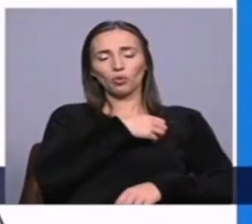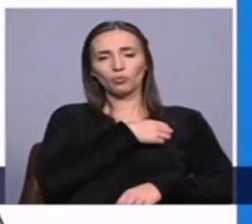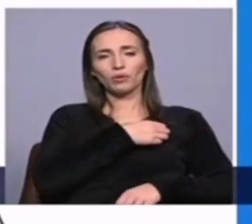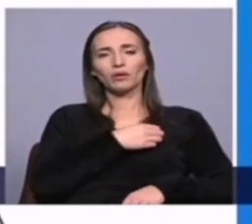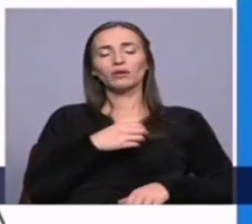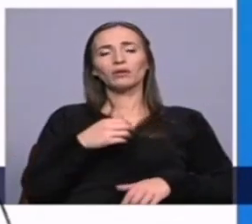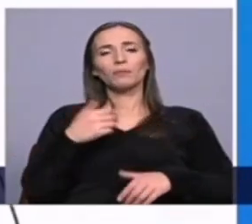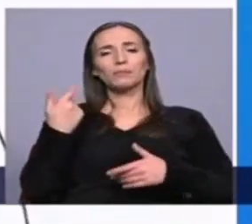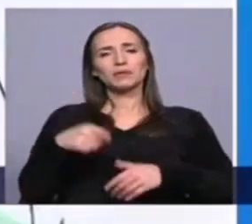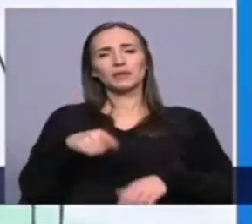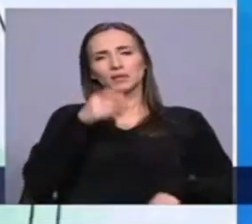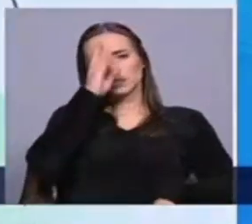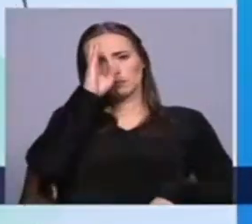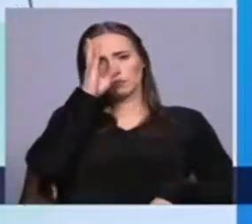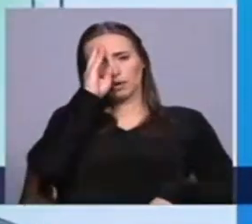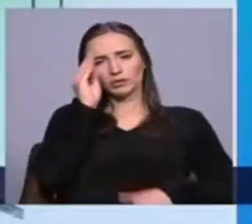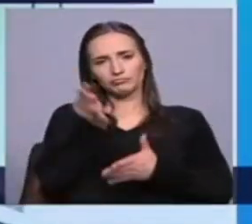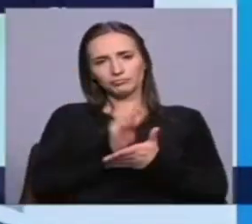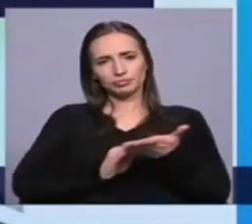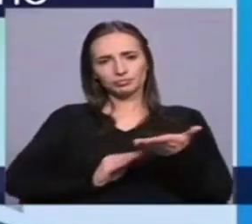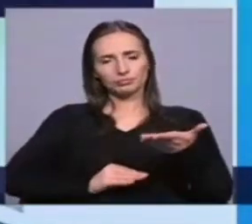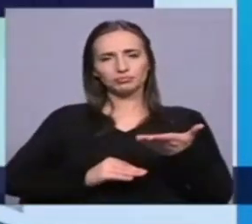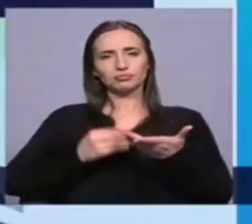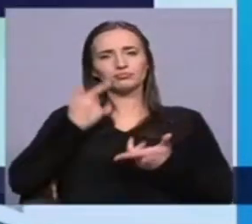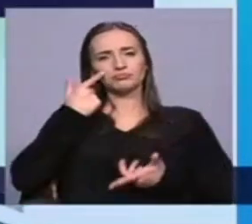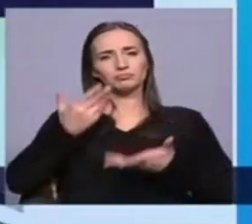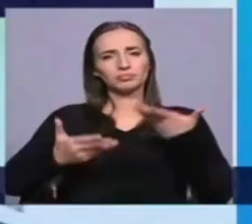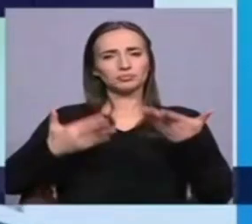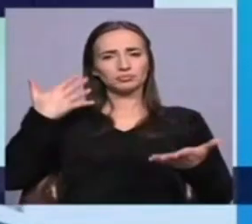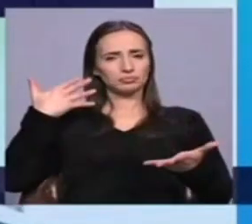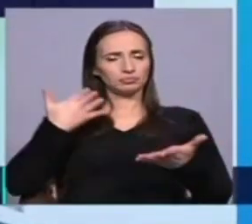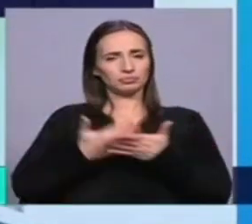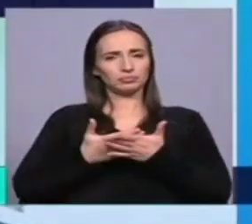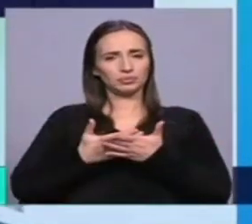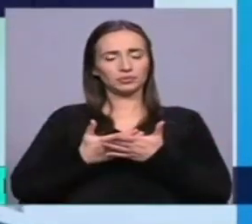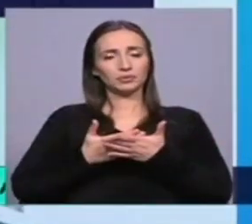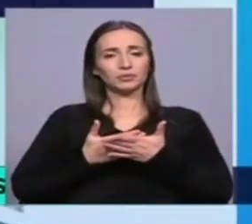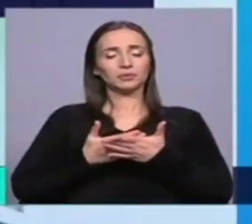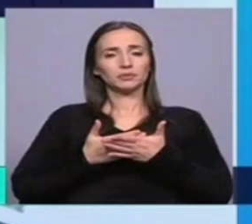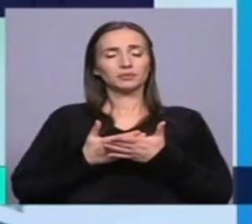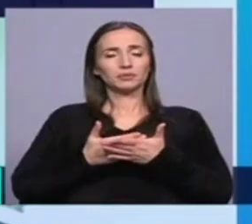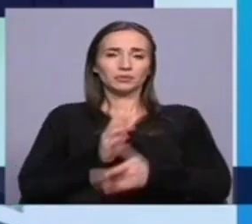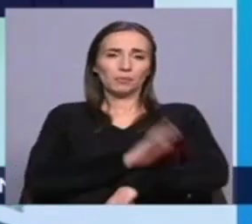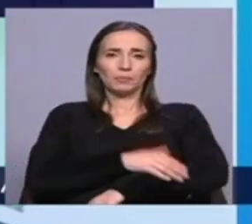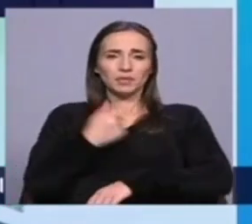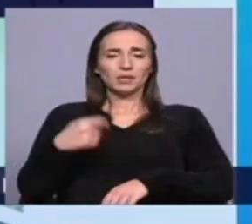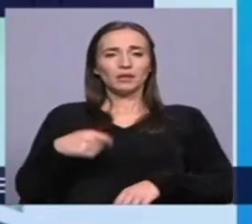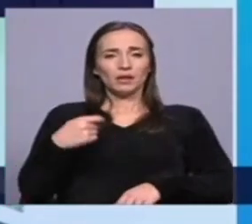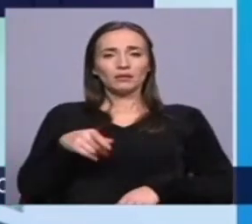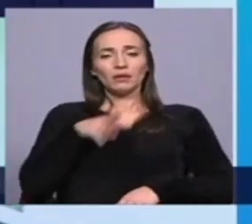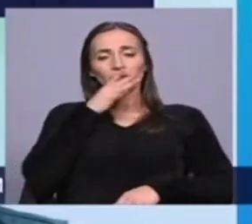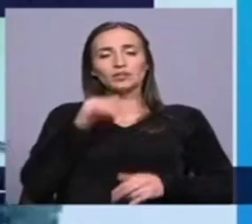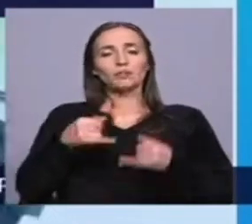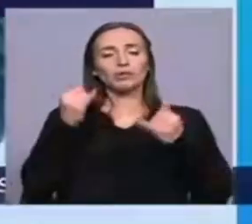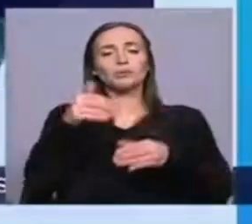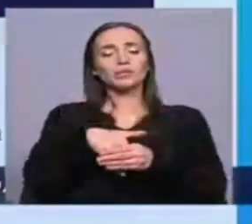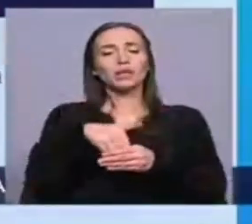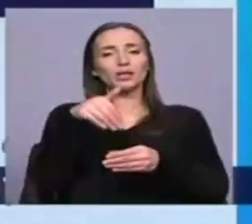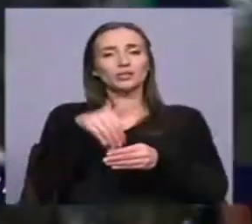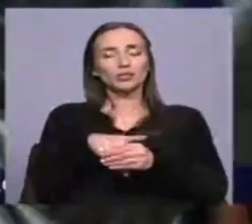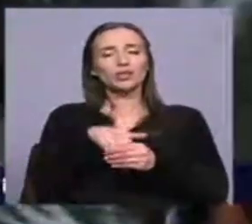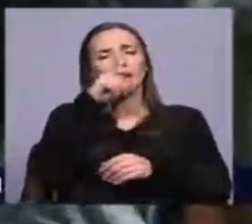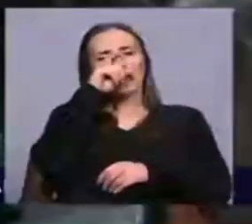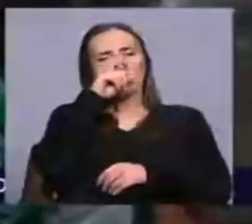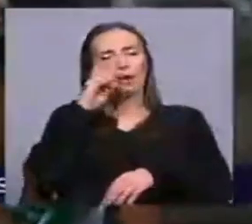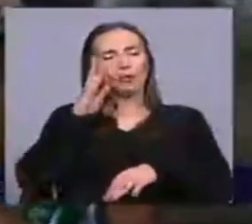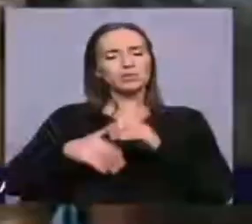assina o editorial. Em jeito de balanço do mandato, além da novidade da próxima ida às urnas, recapitula o que aconteceu